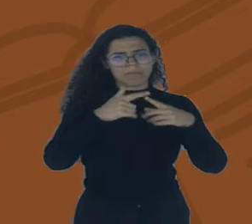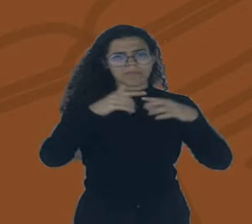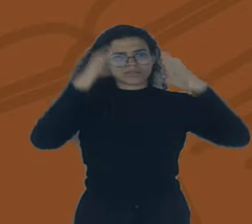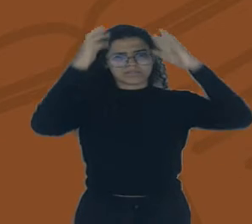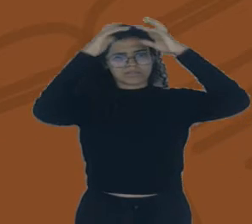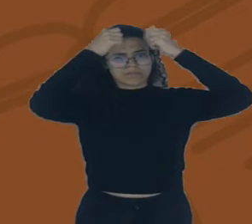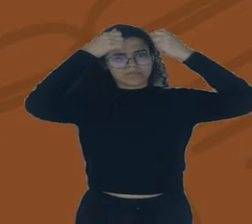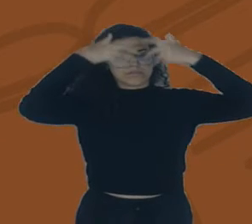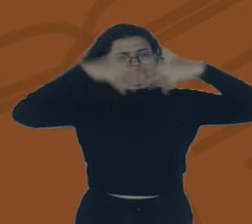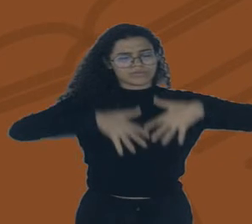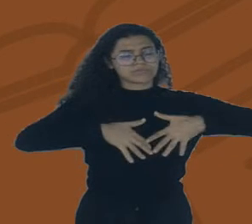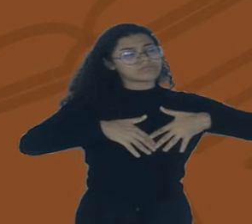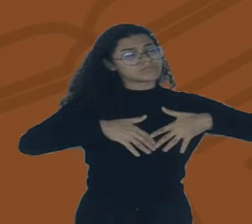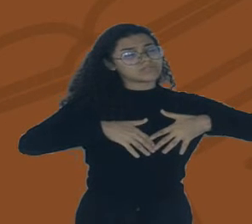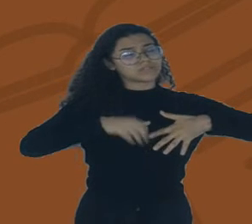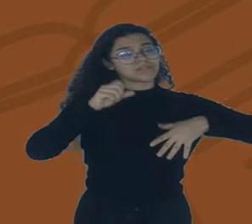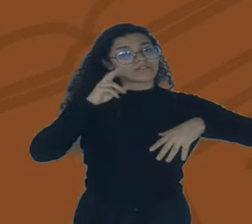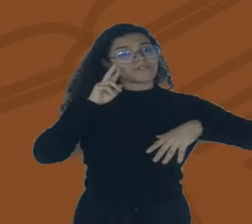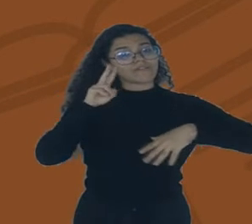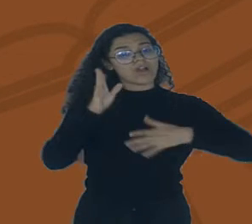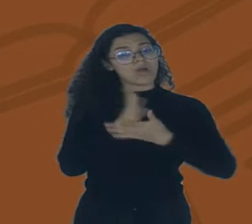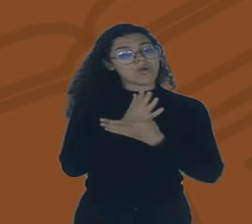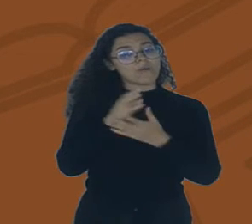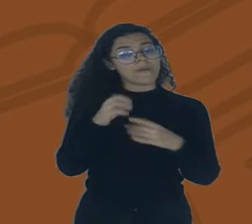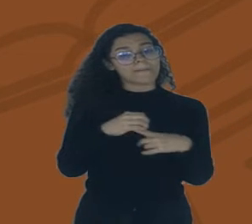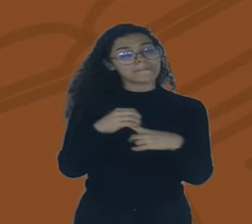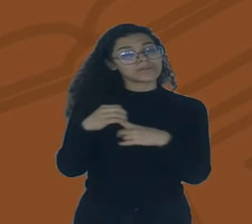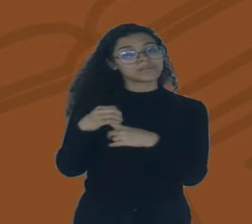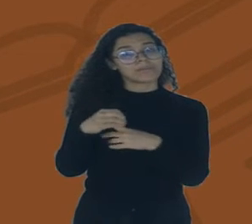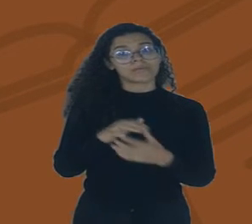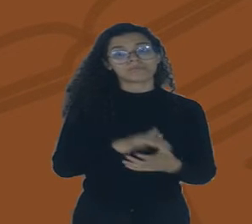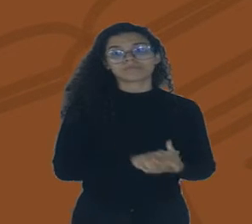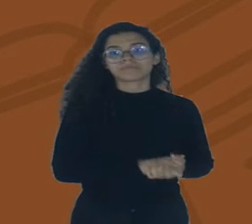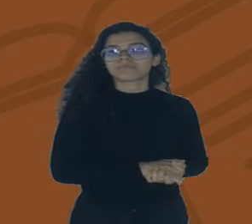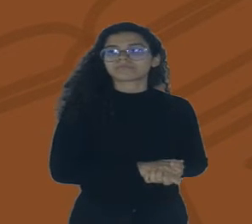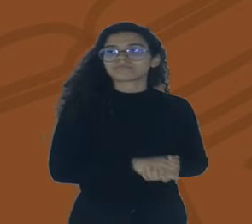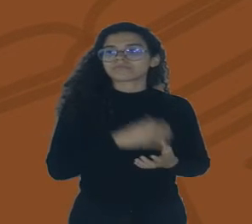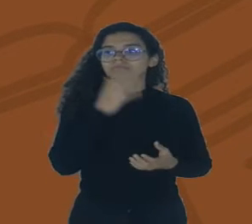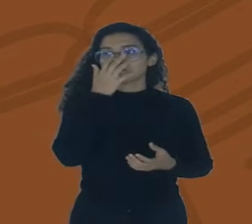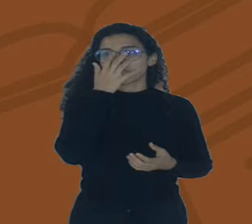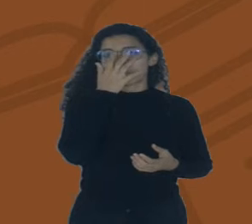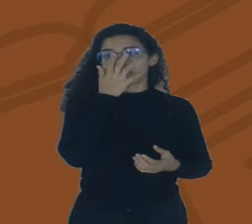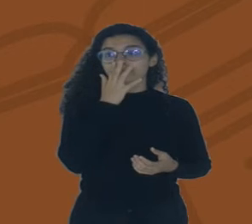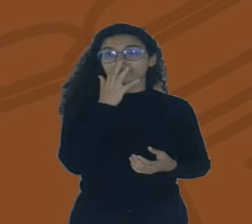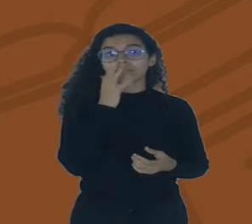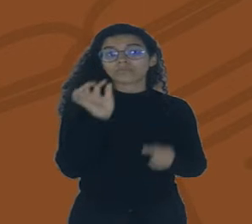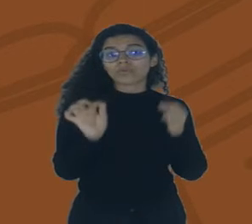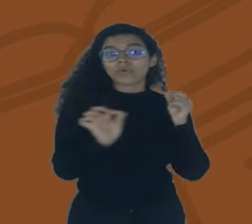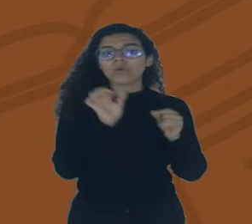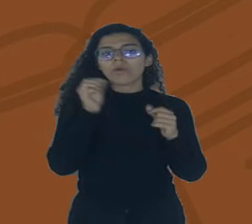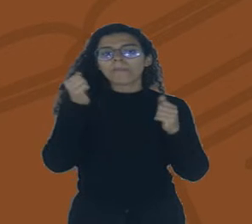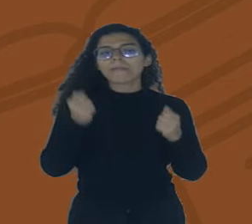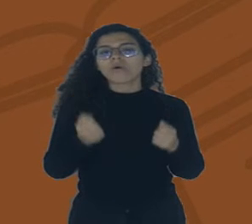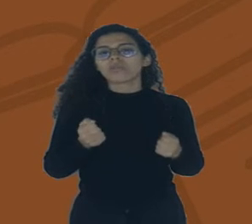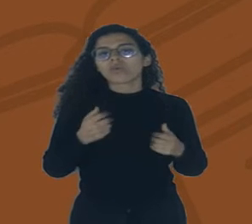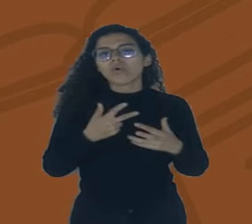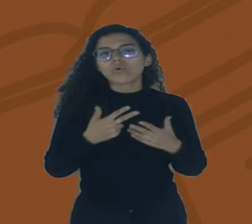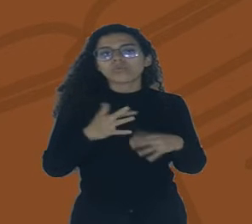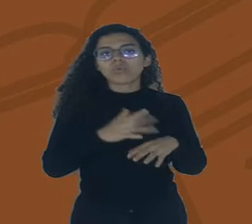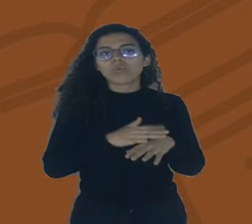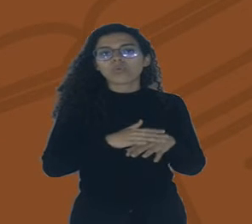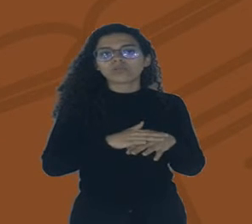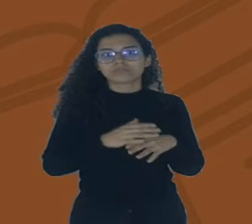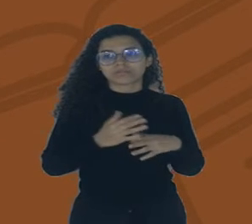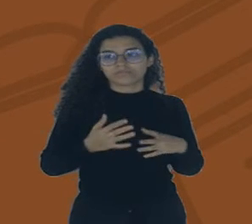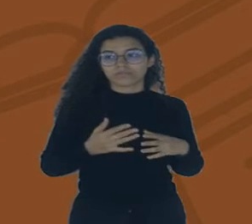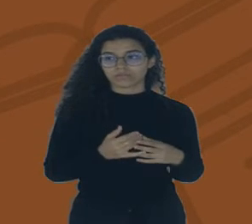doenças, algumas das principais doenças que afetam o nosso sistema nervoso. O que pode causar doença no sistema nervoso? Eu já vou adiantar para vocês.